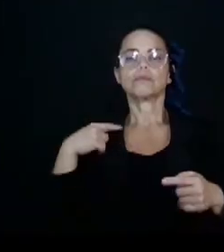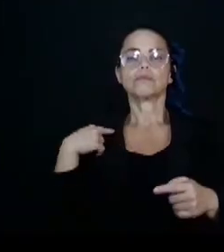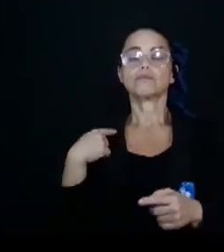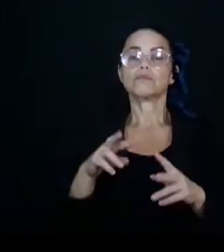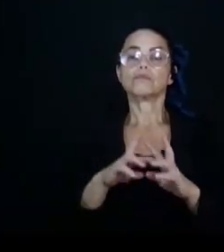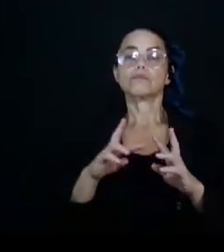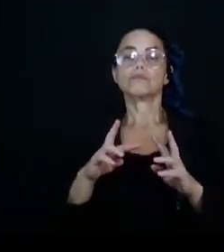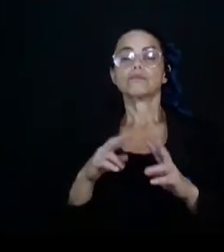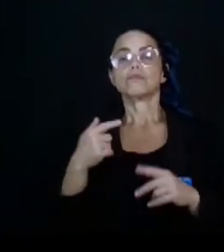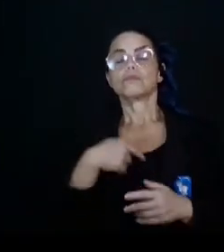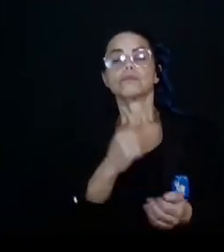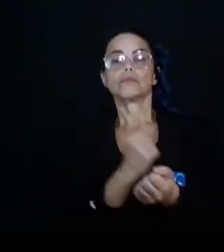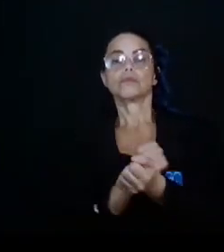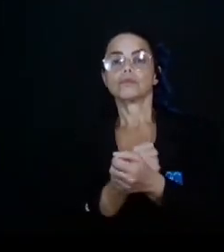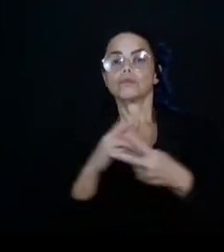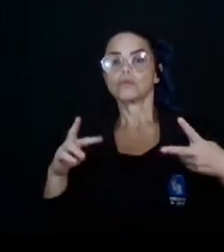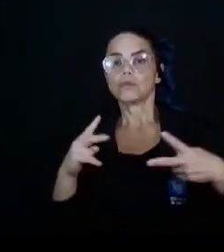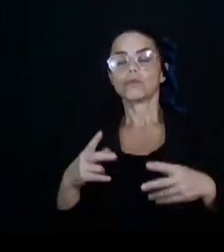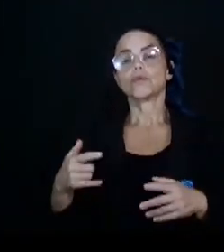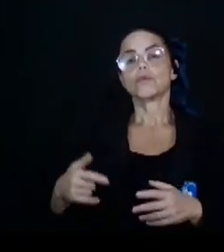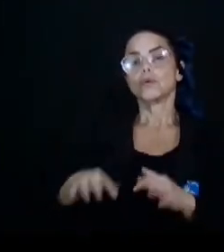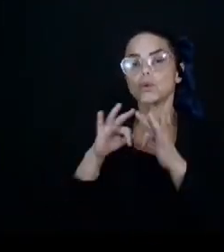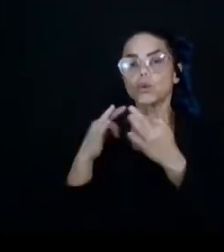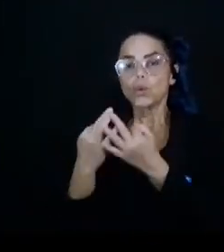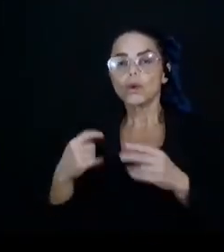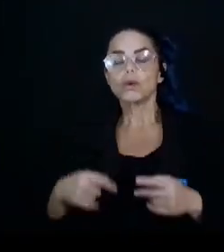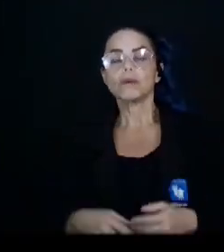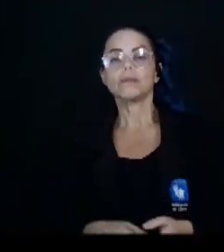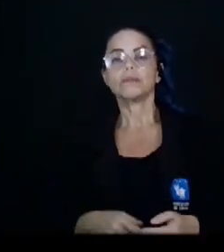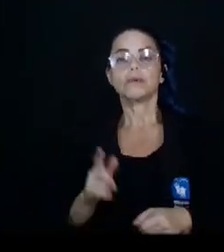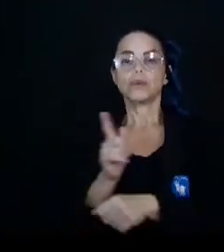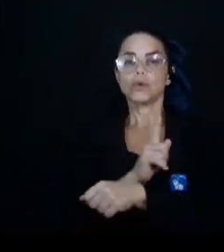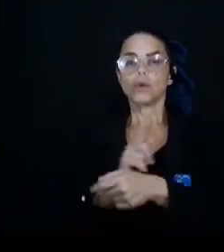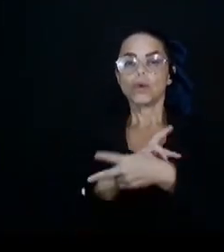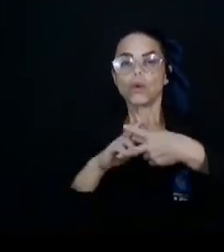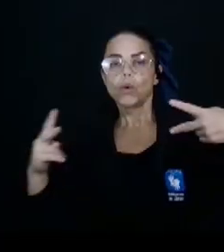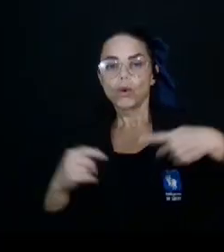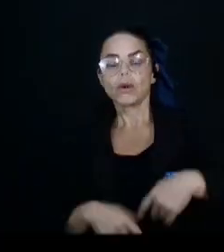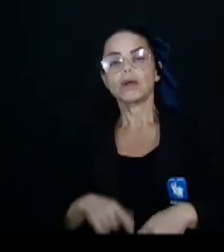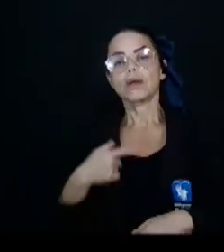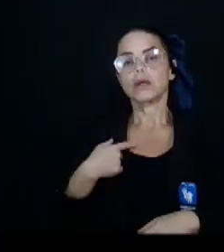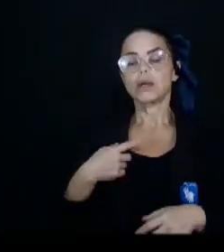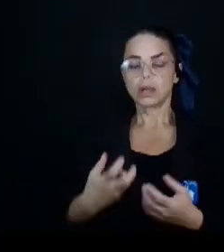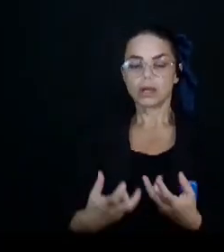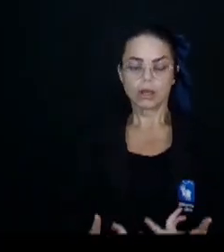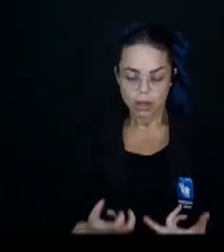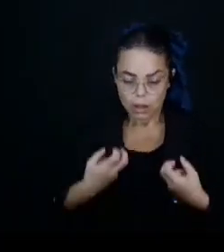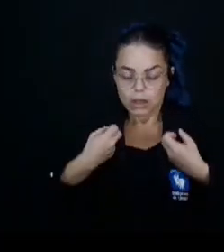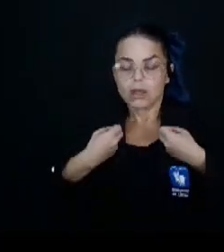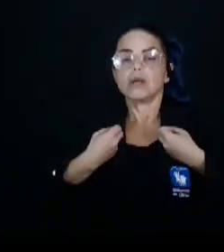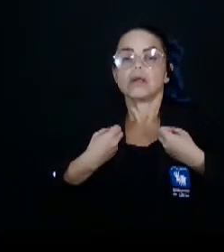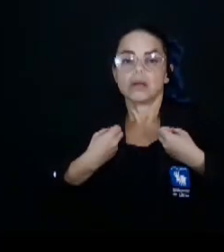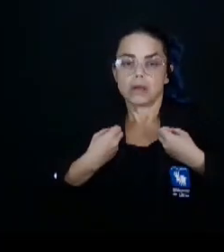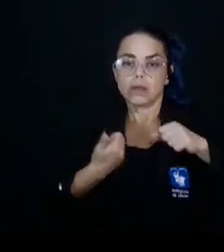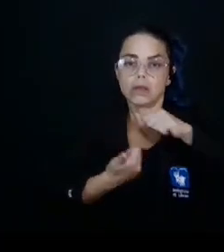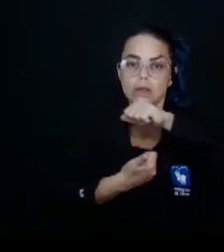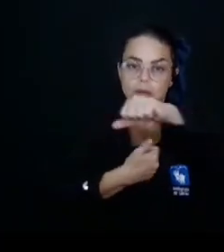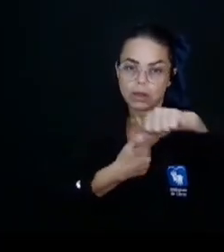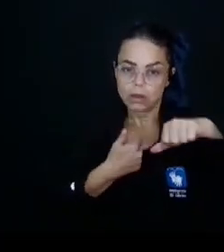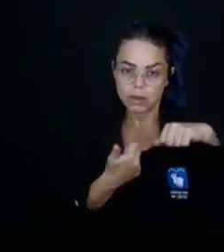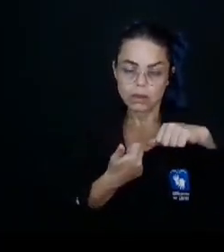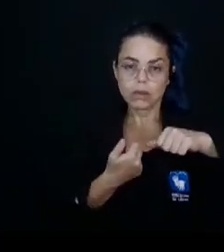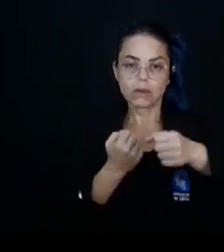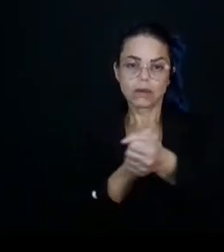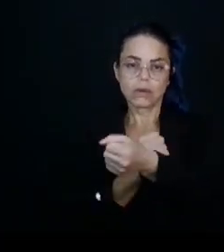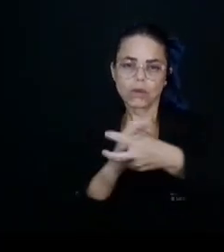que diferenciar o que é genético e do que é hereditário. Todo câncer, ele vai ter uma mutação genética que aumenta,